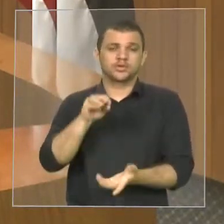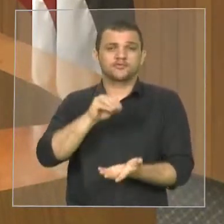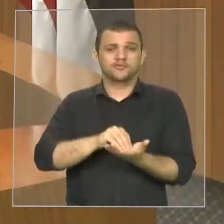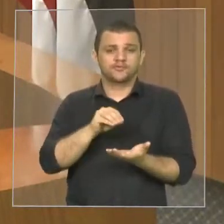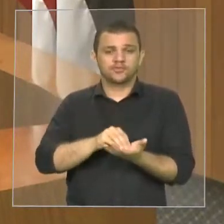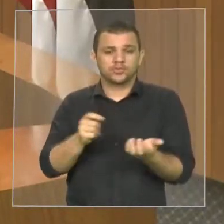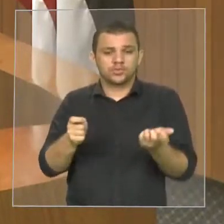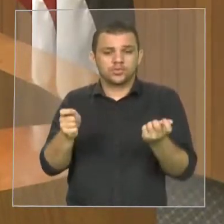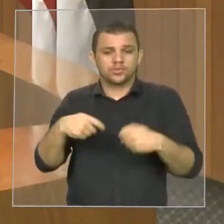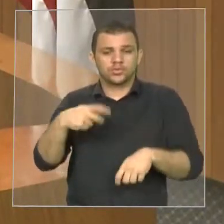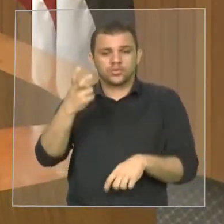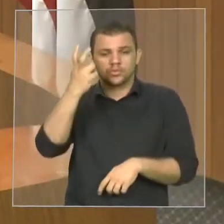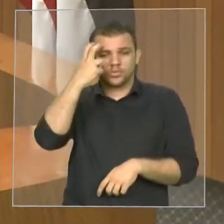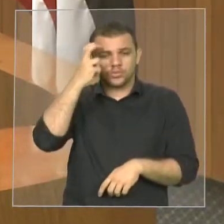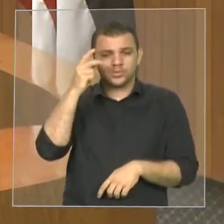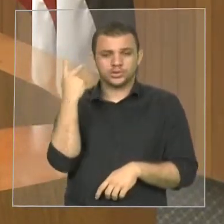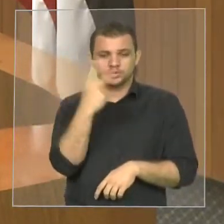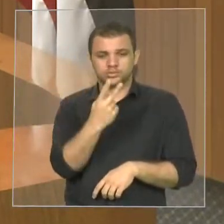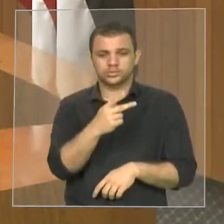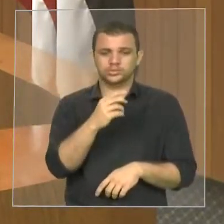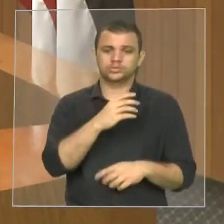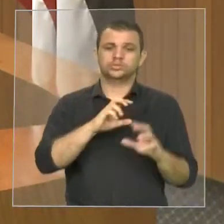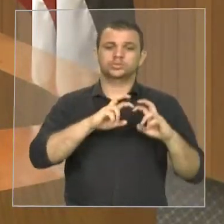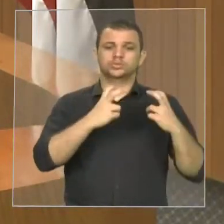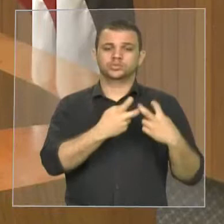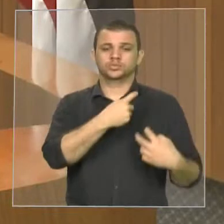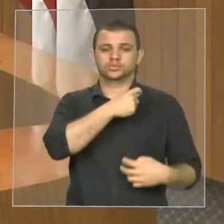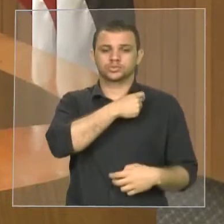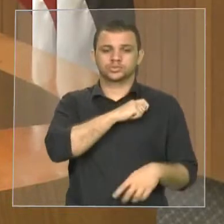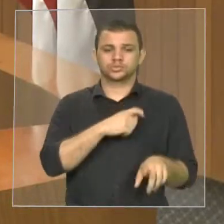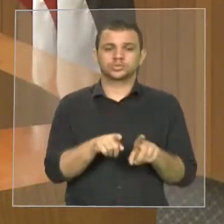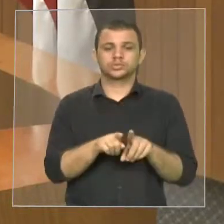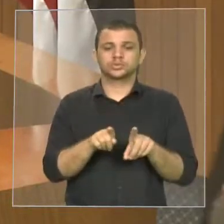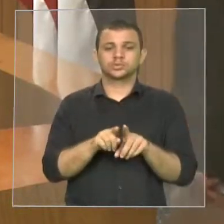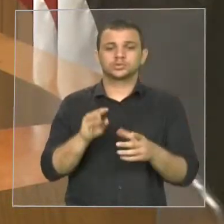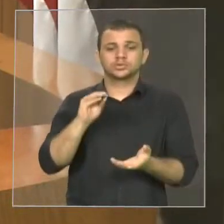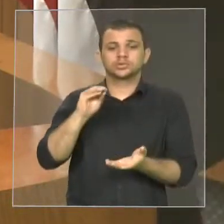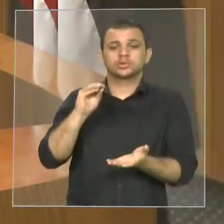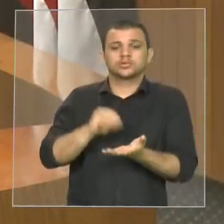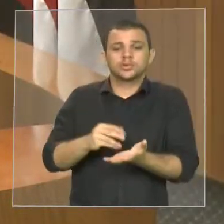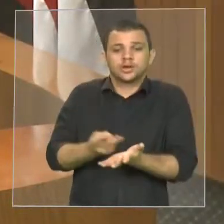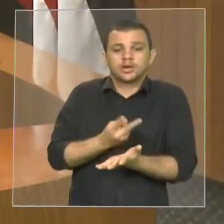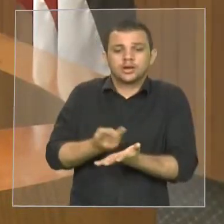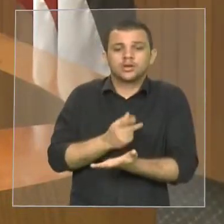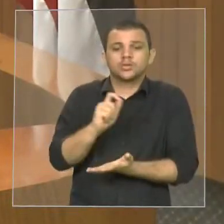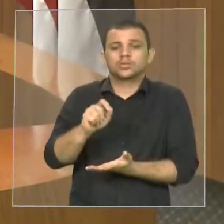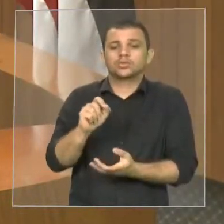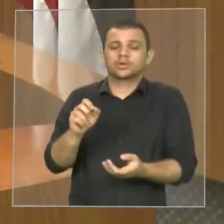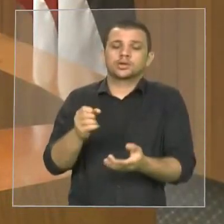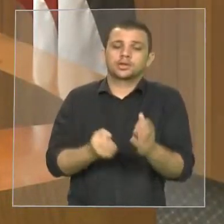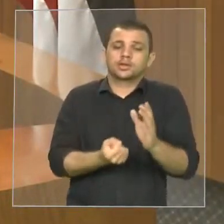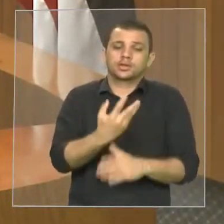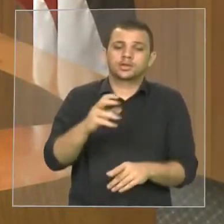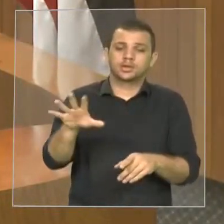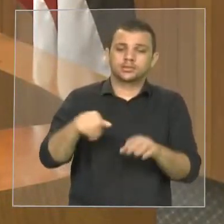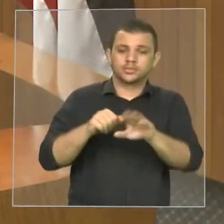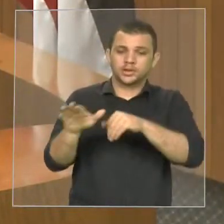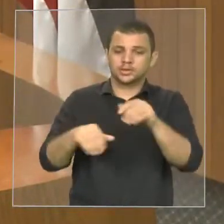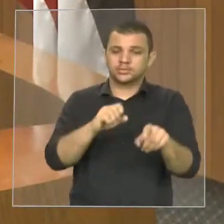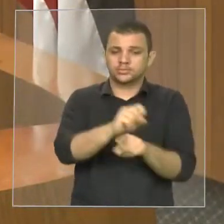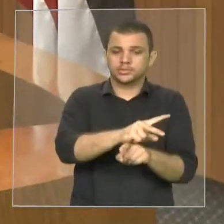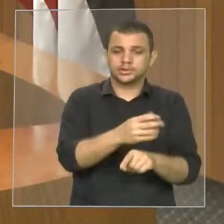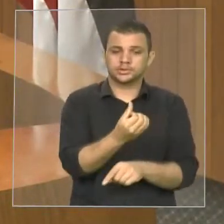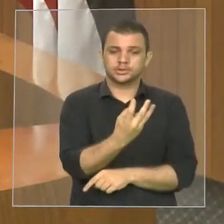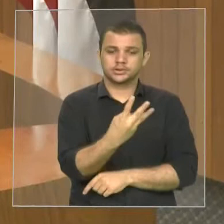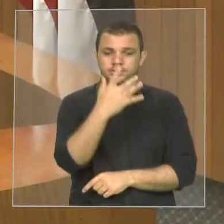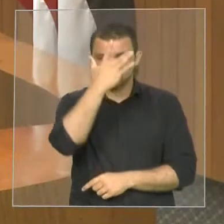Conselho Fiscal, a falha no que diz respeito à criação de 63 cargos em comissão, a falha de um projeto que, se